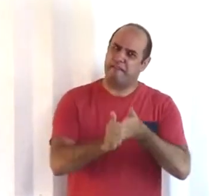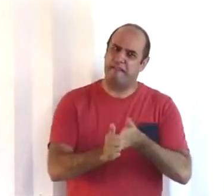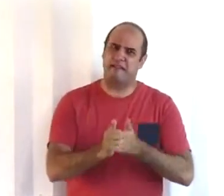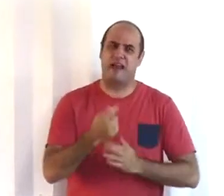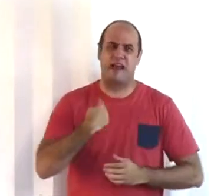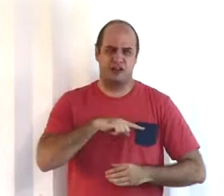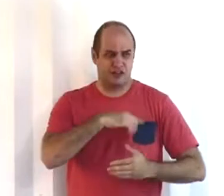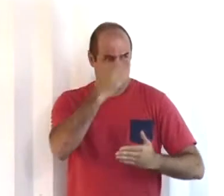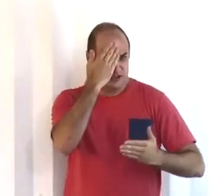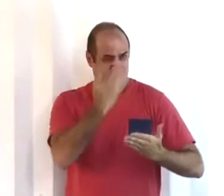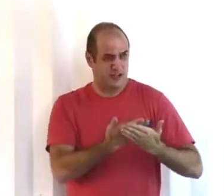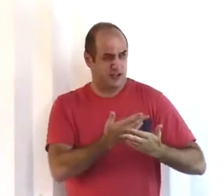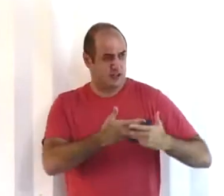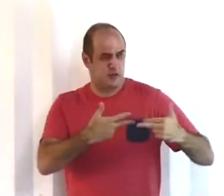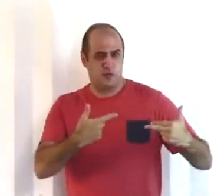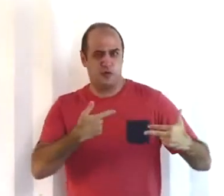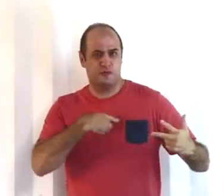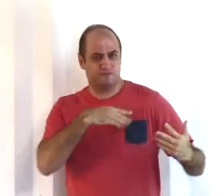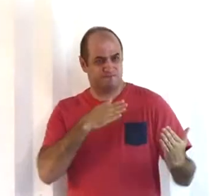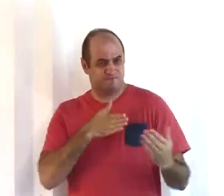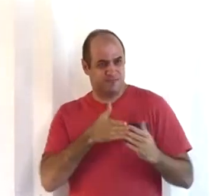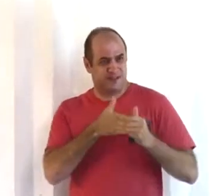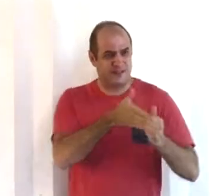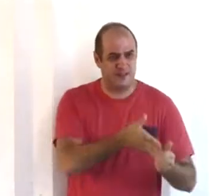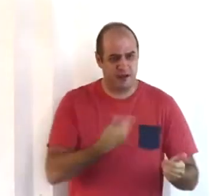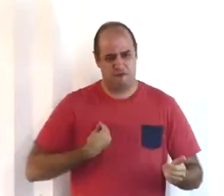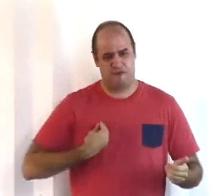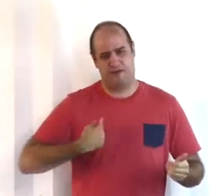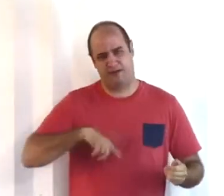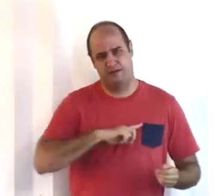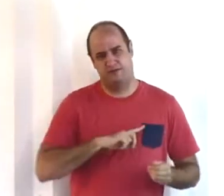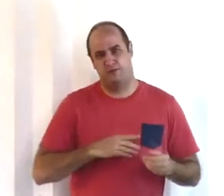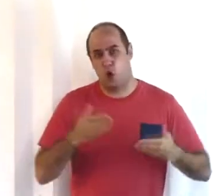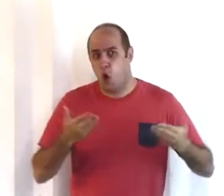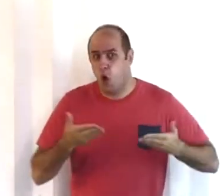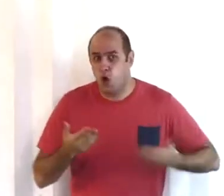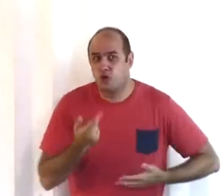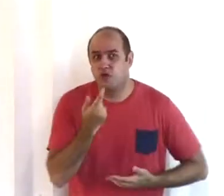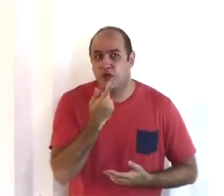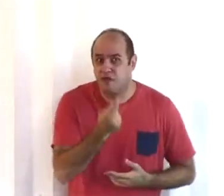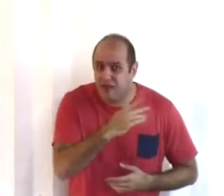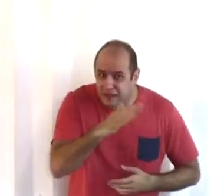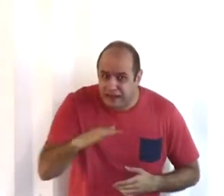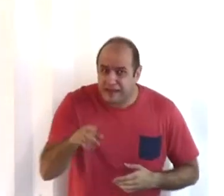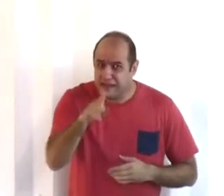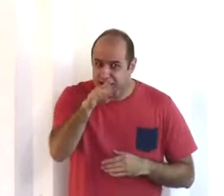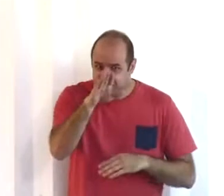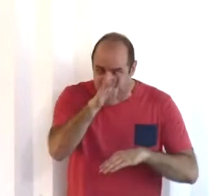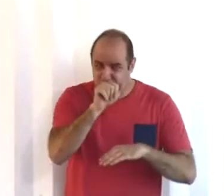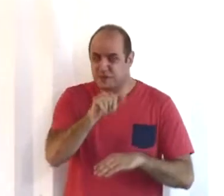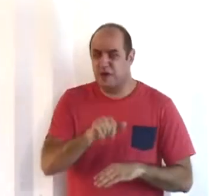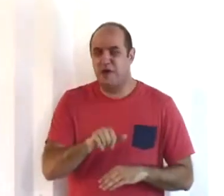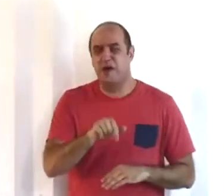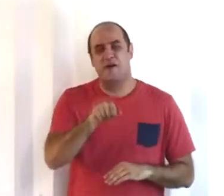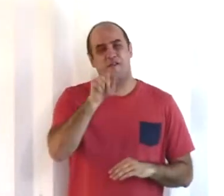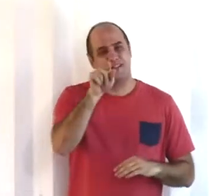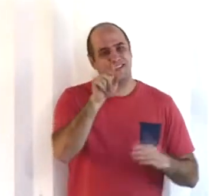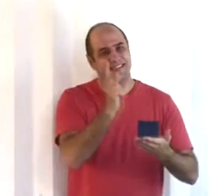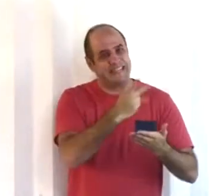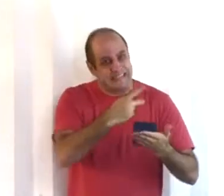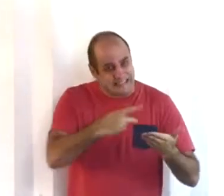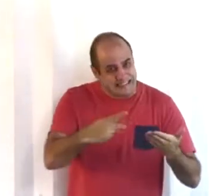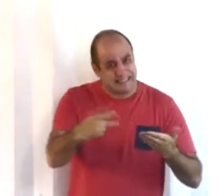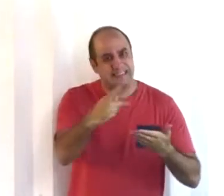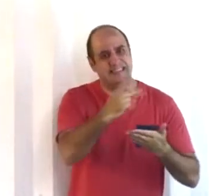convicções. Eu quero continuar a falar com as crianças hoje, pedindo que elas façam um desenho ou